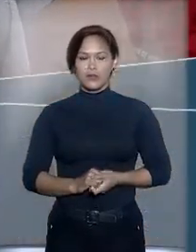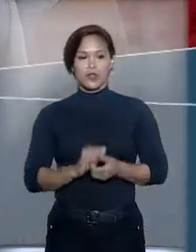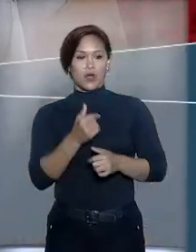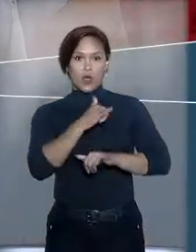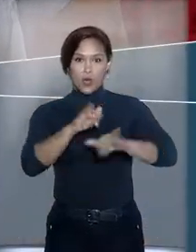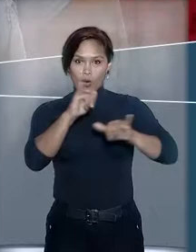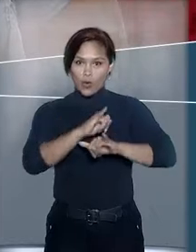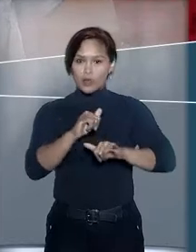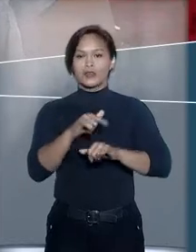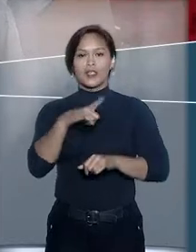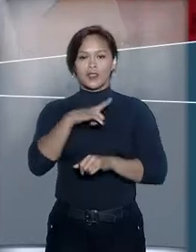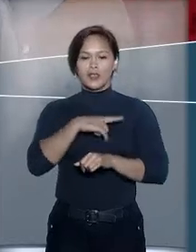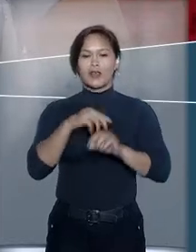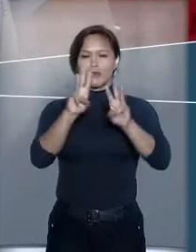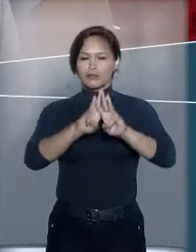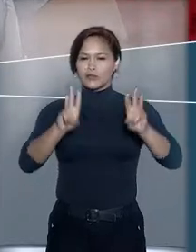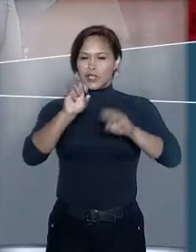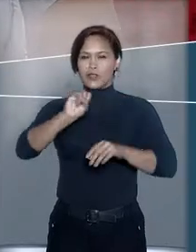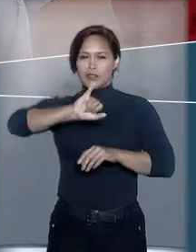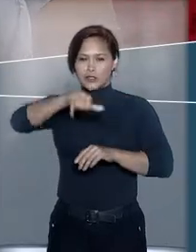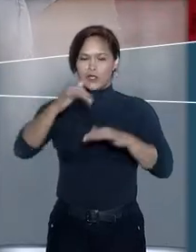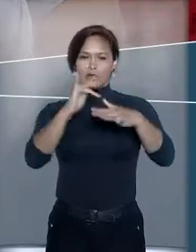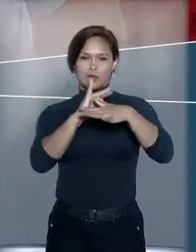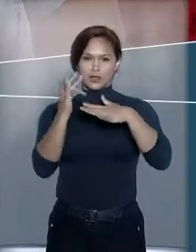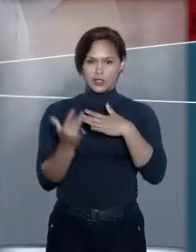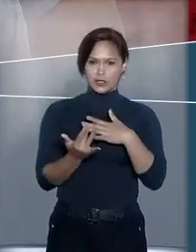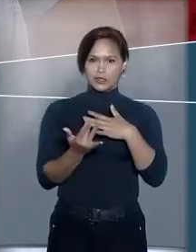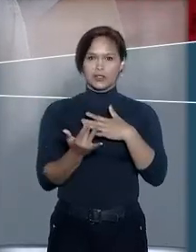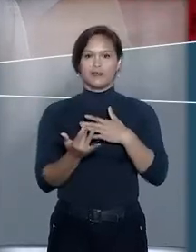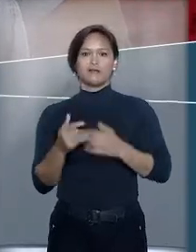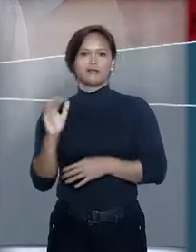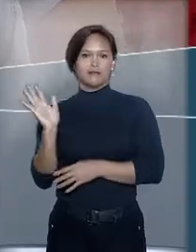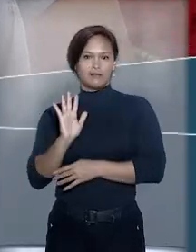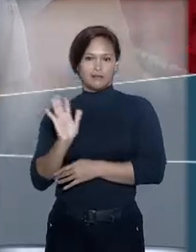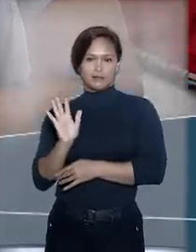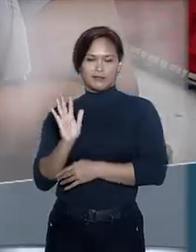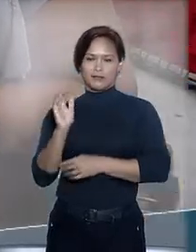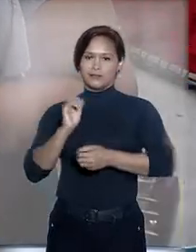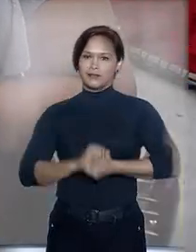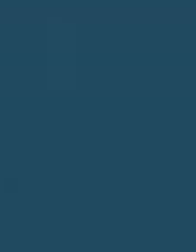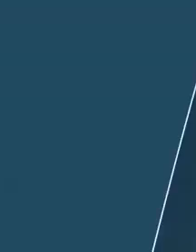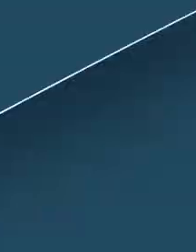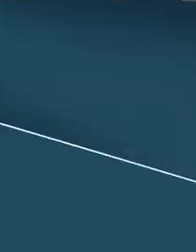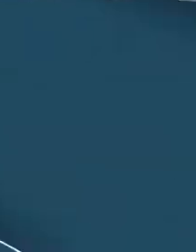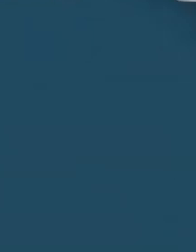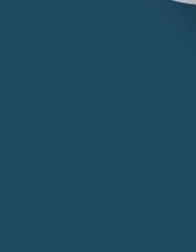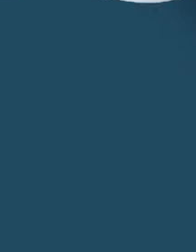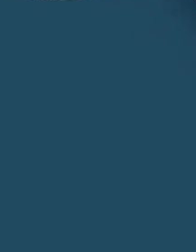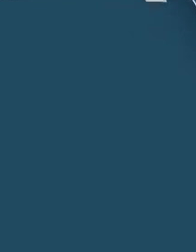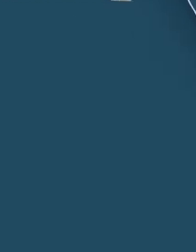Você confere outras notícias no site do STJ e nas nossas redes sociais. Até a próxima!